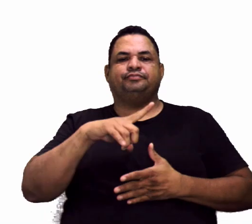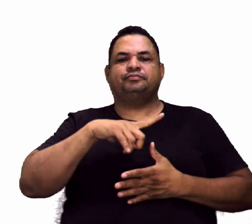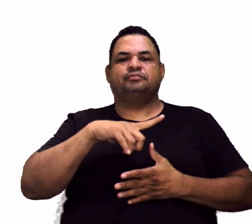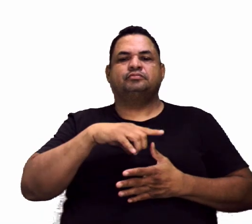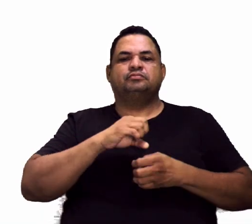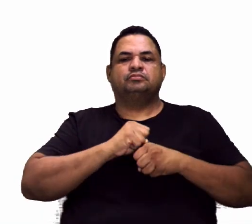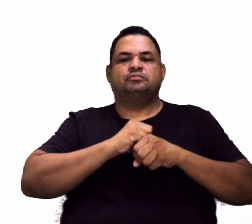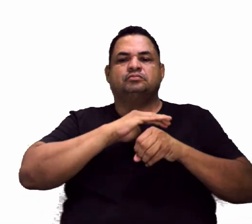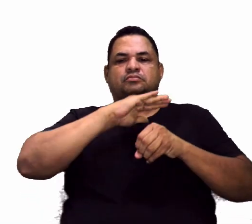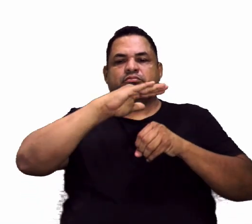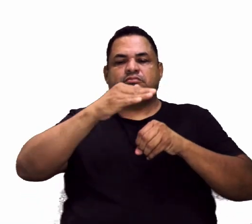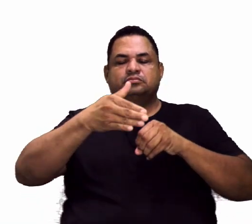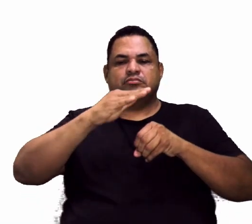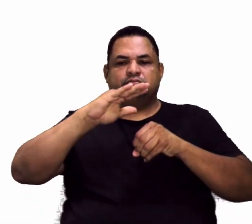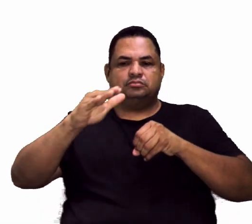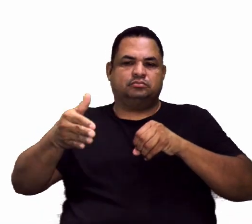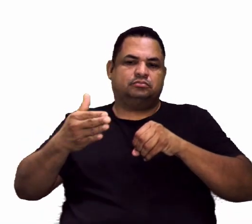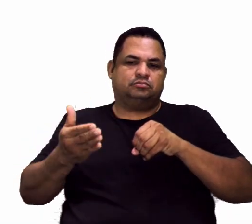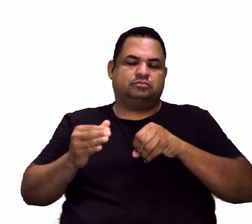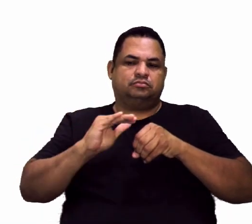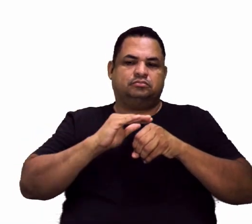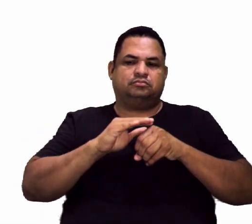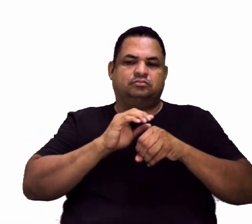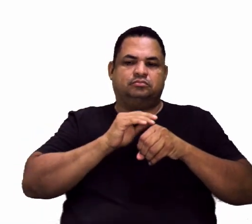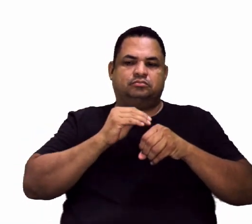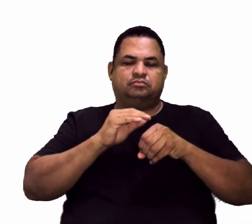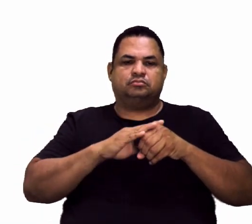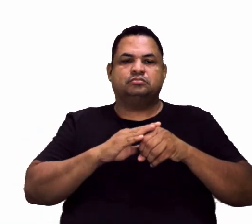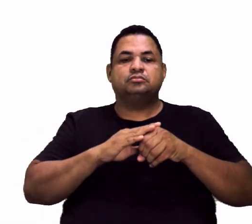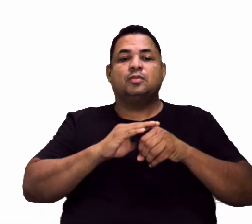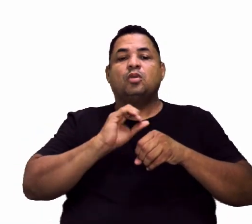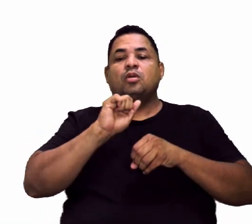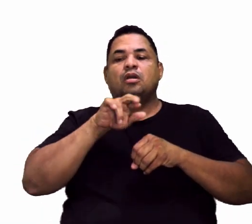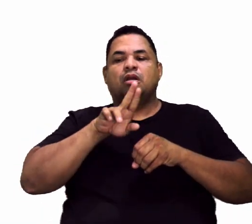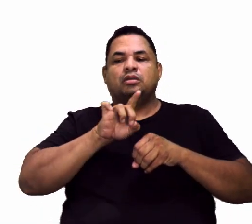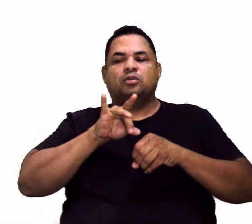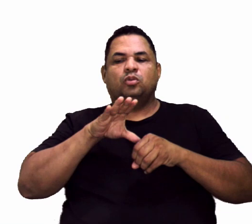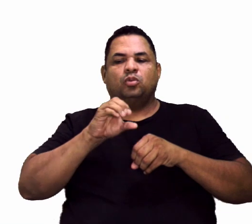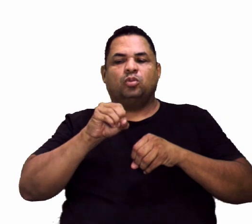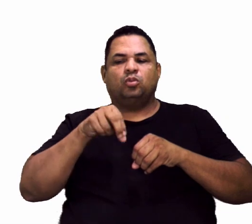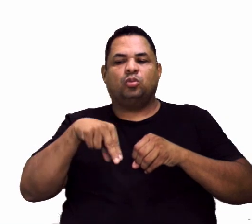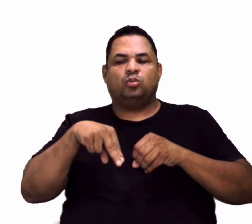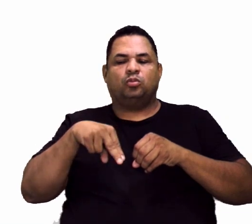a distribuição de um ânion,